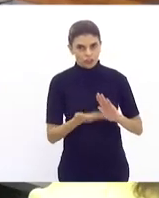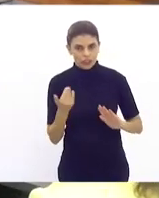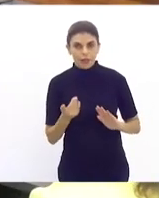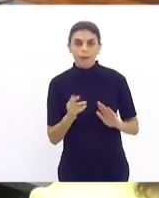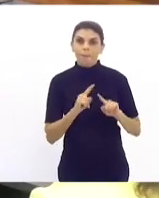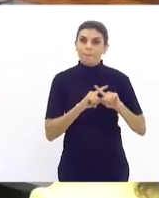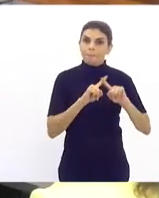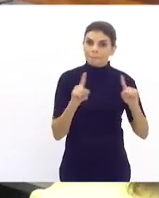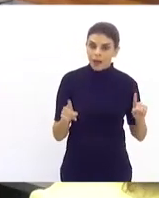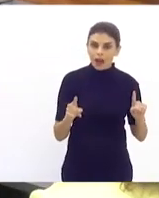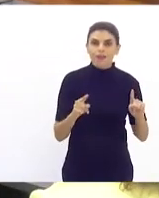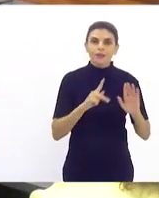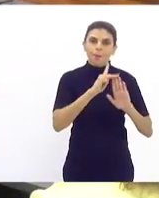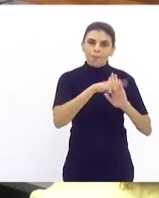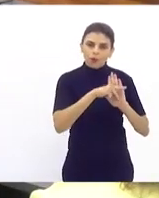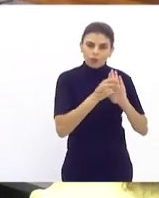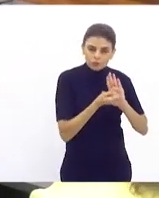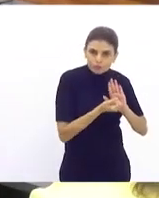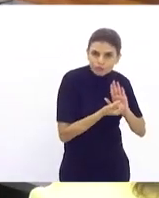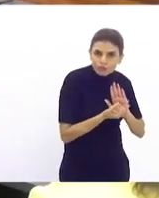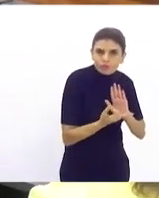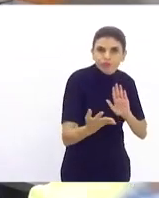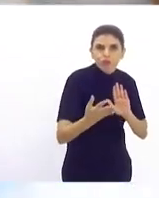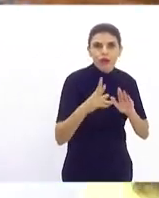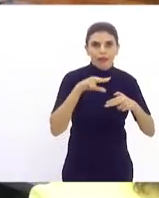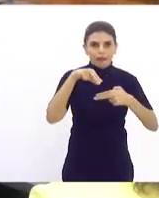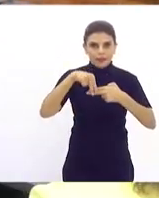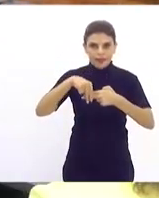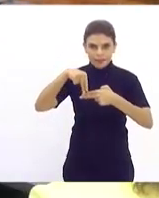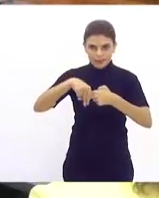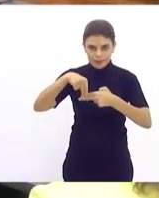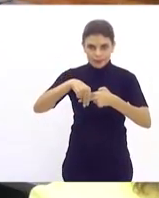sigo na sequência dos projetos que seriam pela anexação.